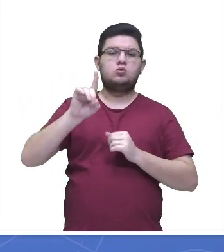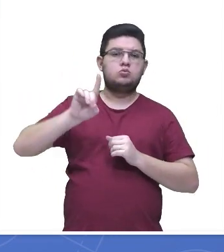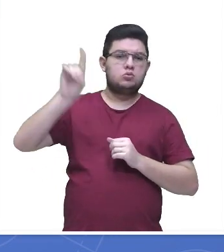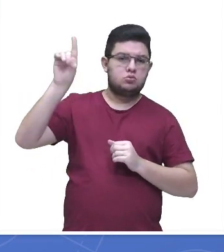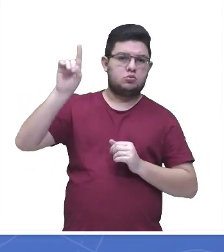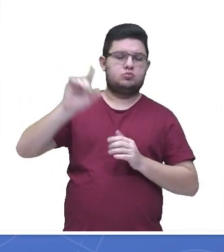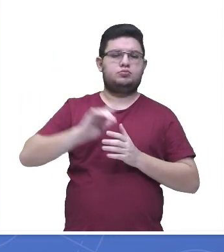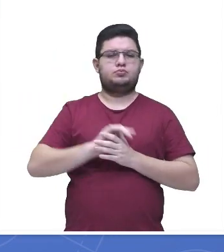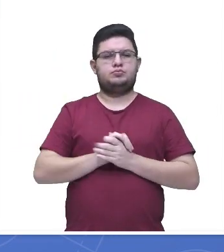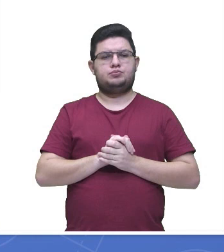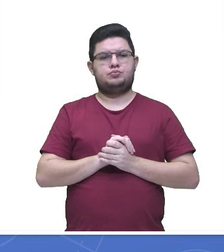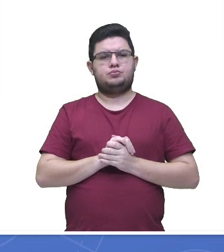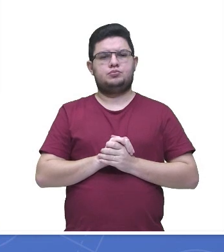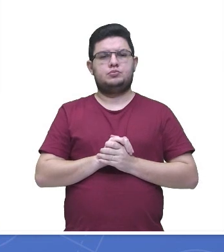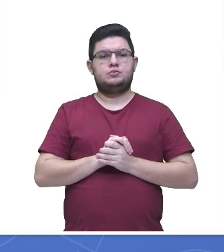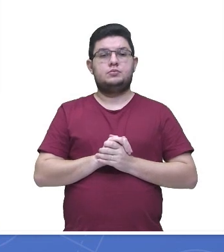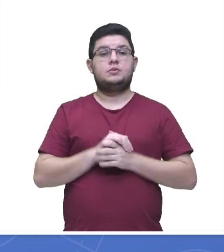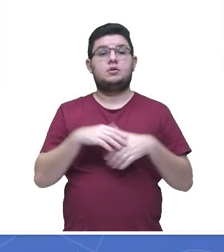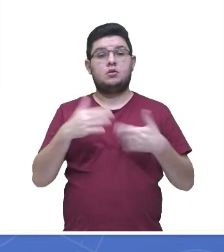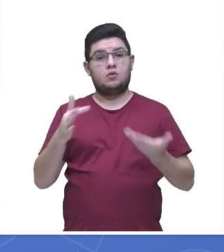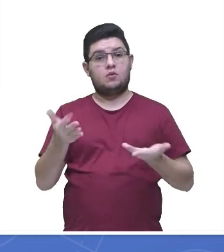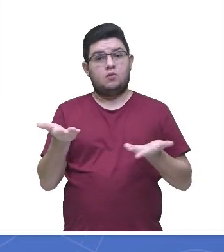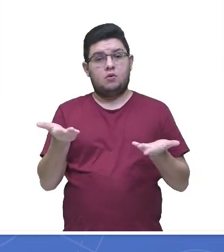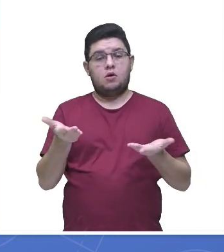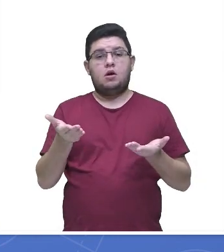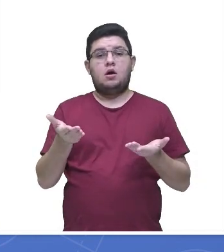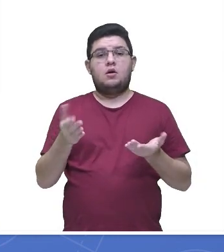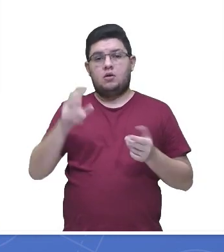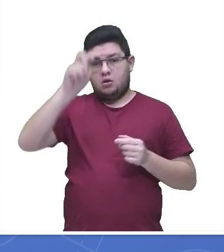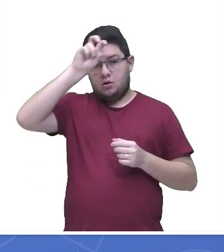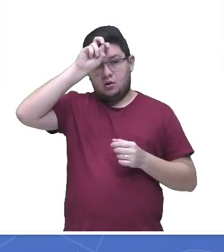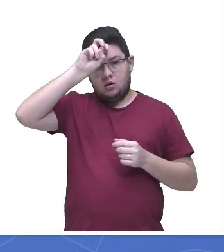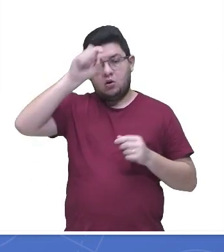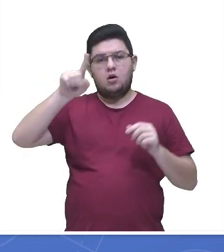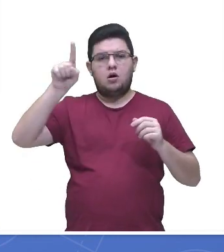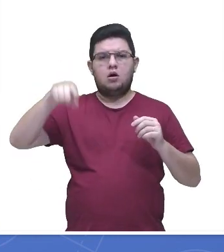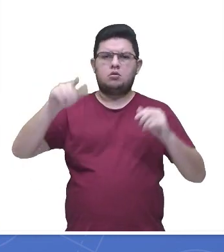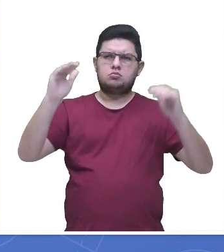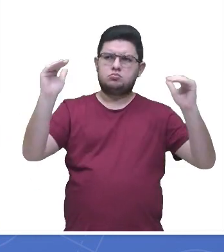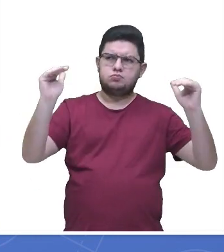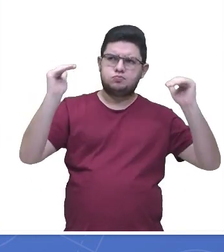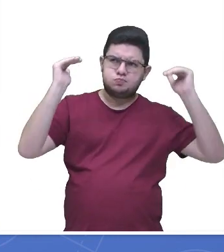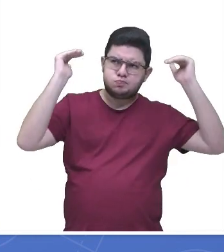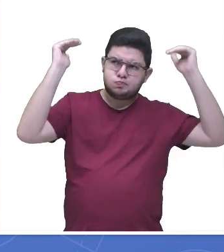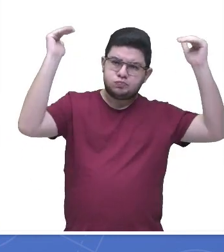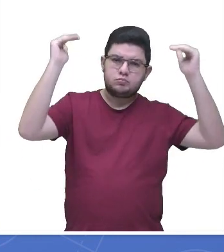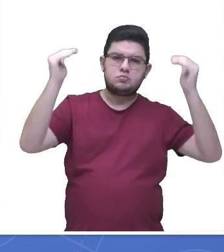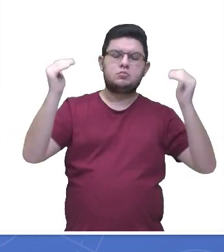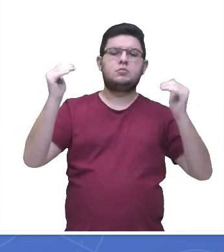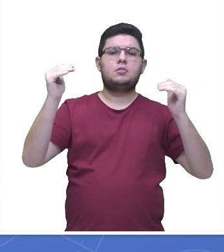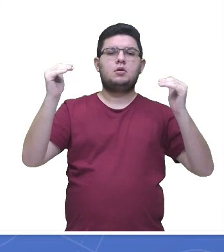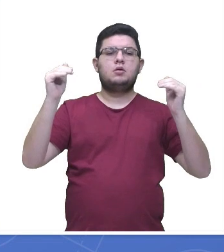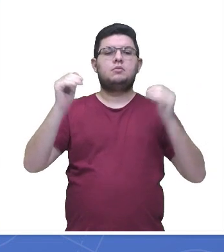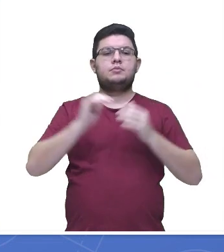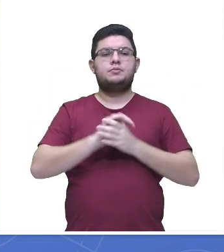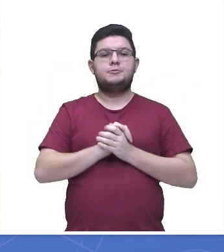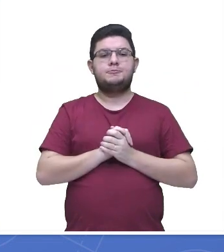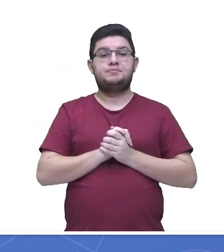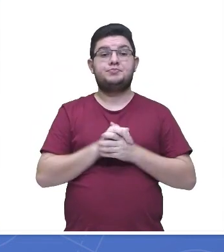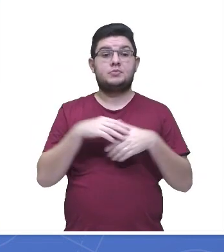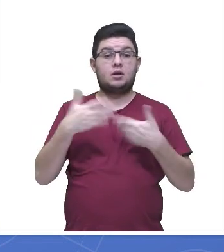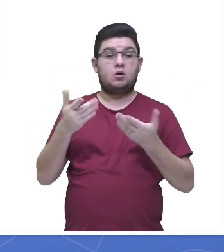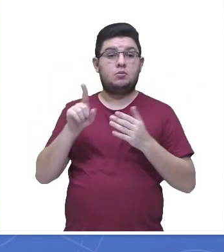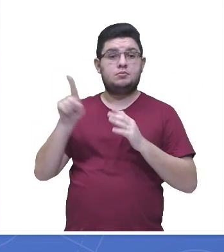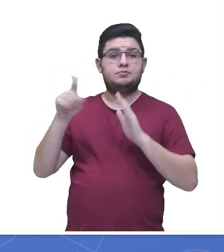supremo. Continuando um pouquinho mais sobre a história do Egito. Vamos lá? Então, as primeiras regras a